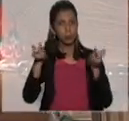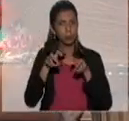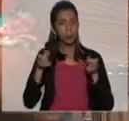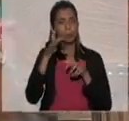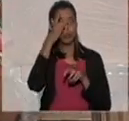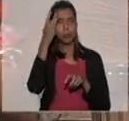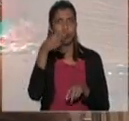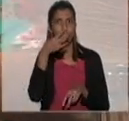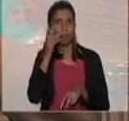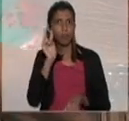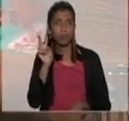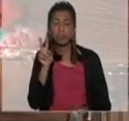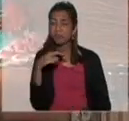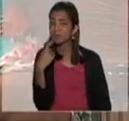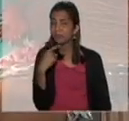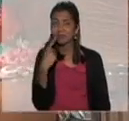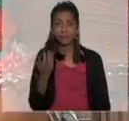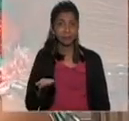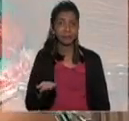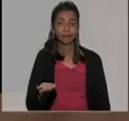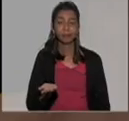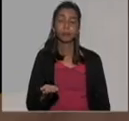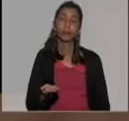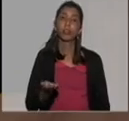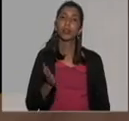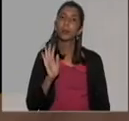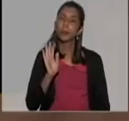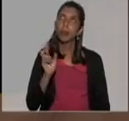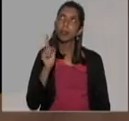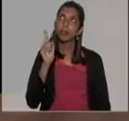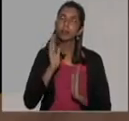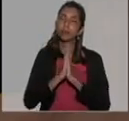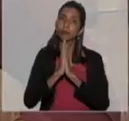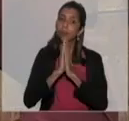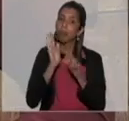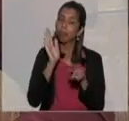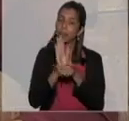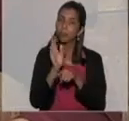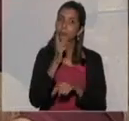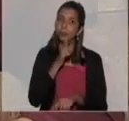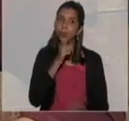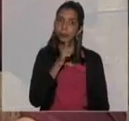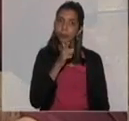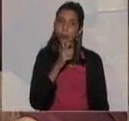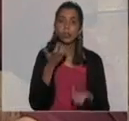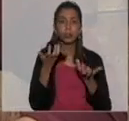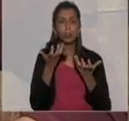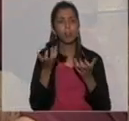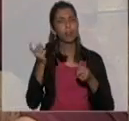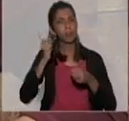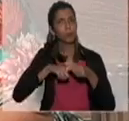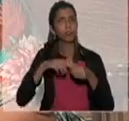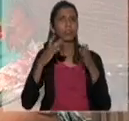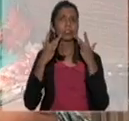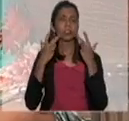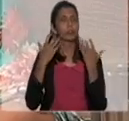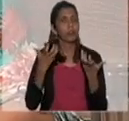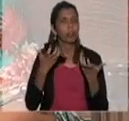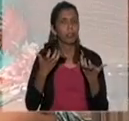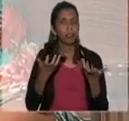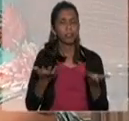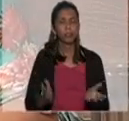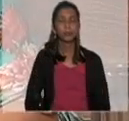plateia grande você não chega lá entendeu então verdade mas se Deus quiser você vai conseguir é um espetáculo eu quero voltar